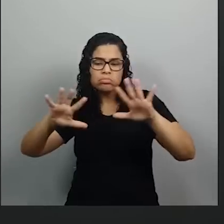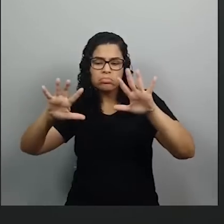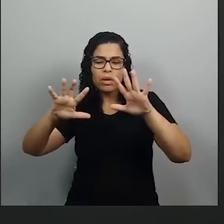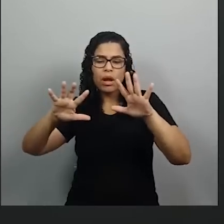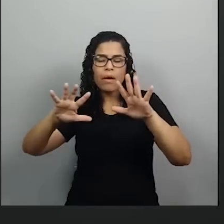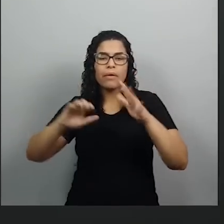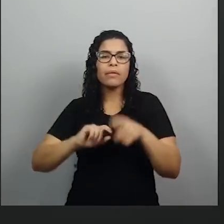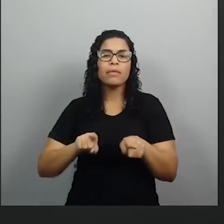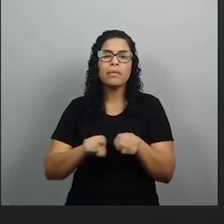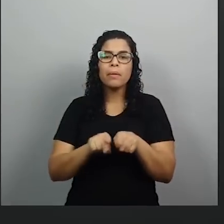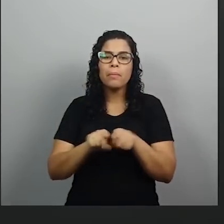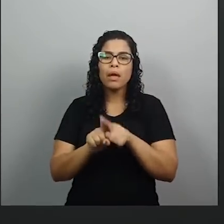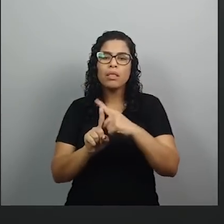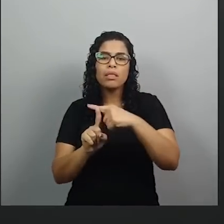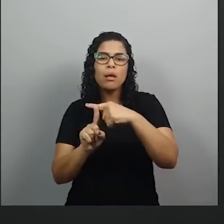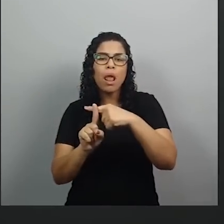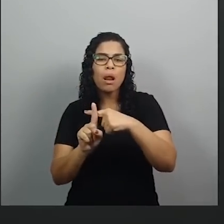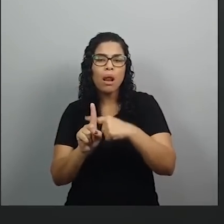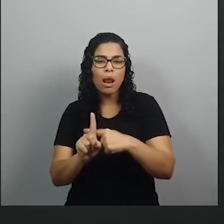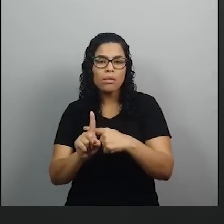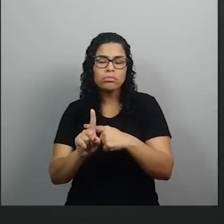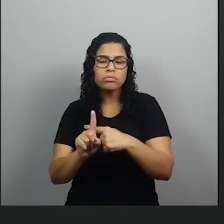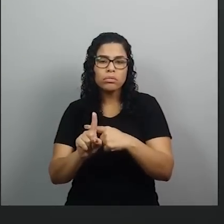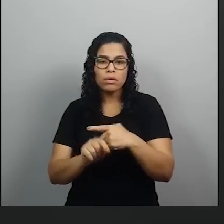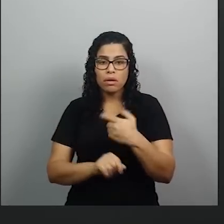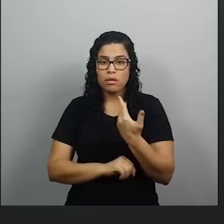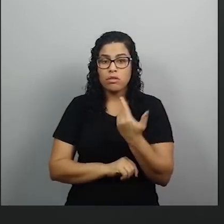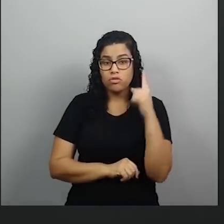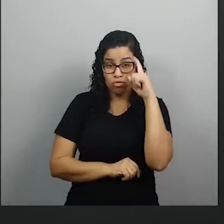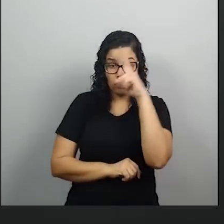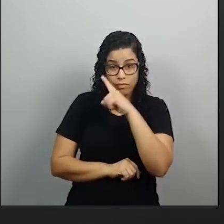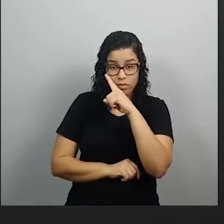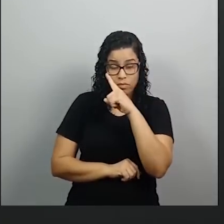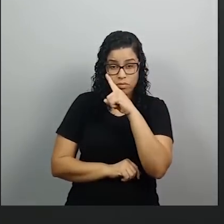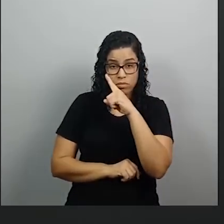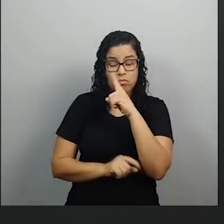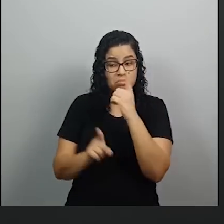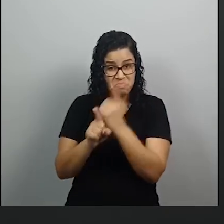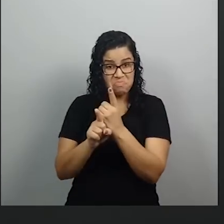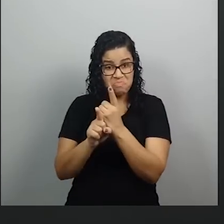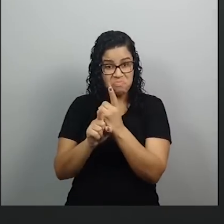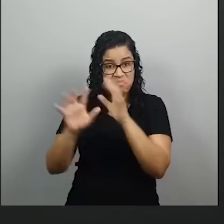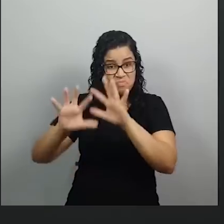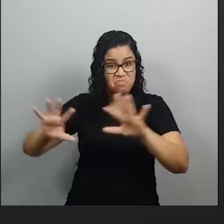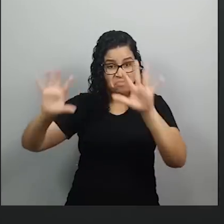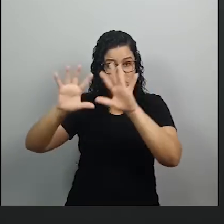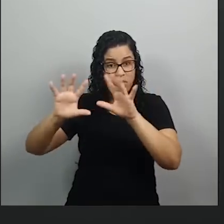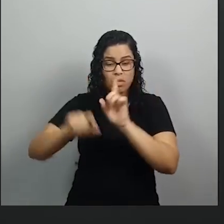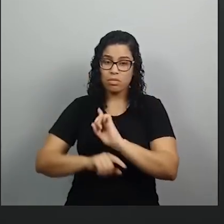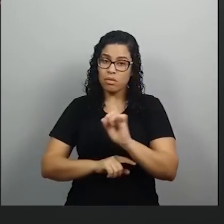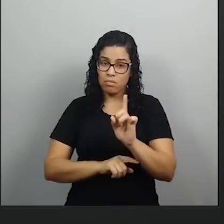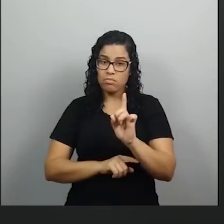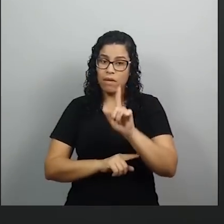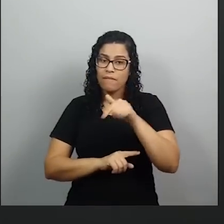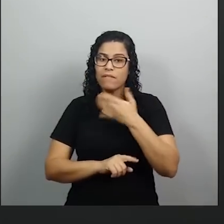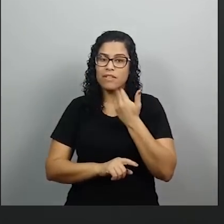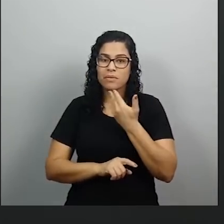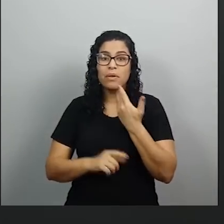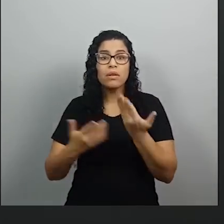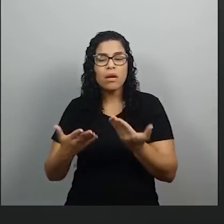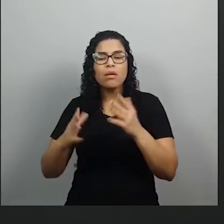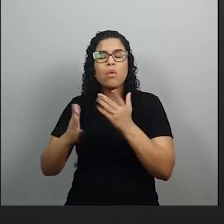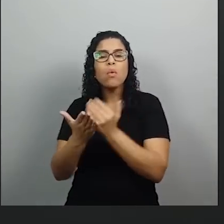com a temperatura mais baixa. É fácil? É difícil ter esse tipo de ambiente? Úmido com temperatura baixa? Nem é. Começa